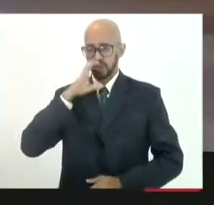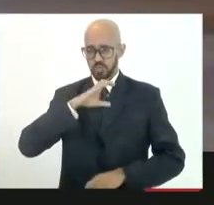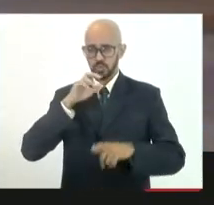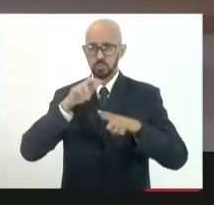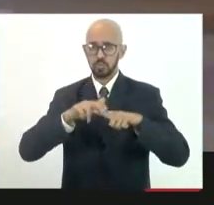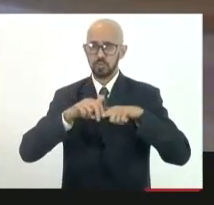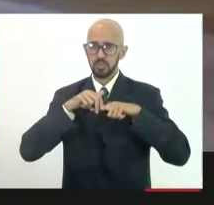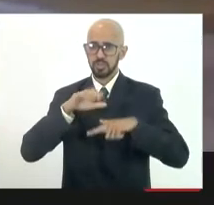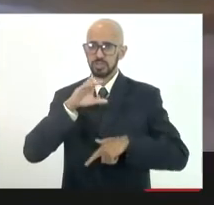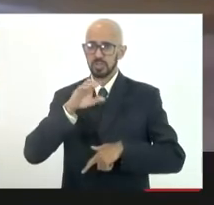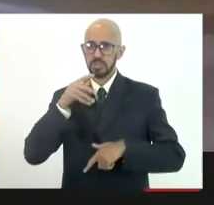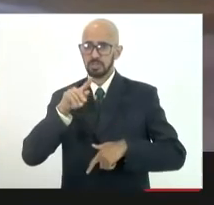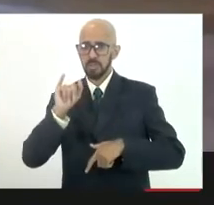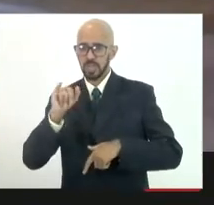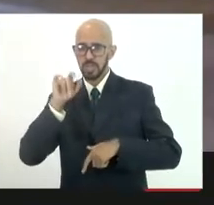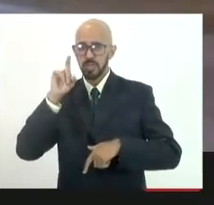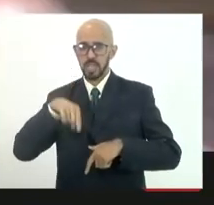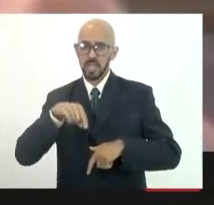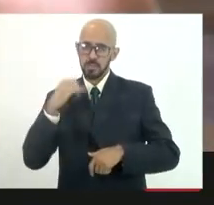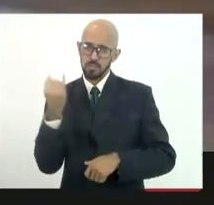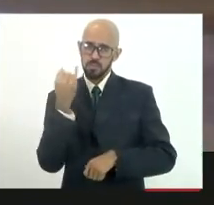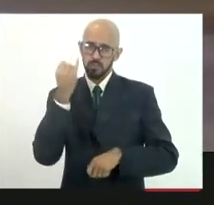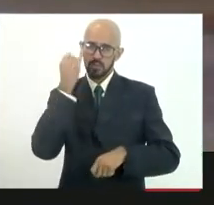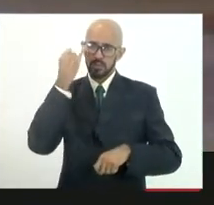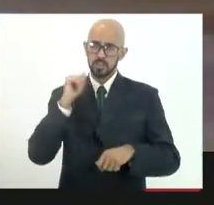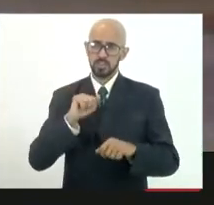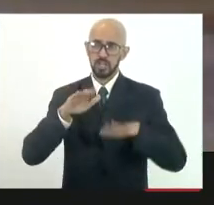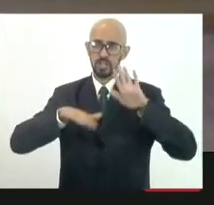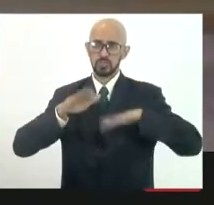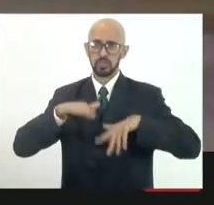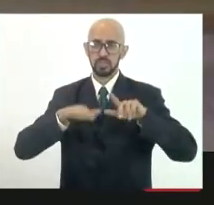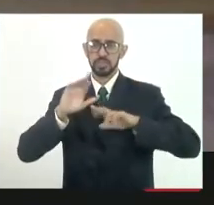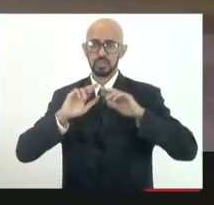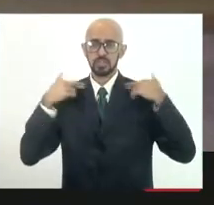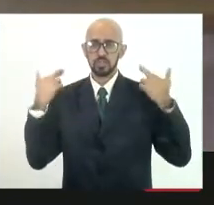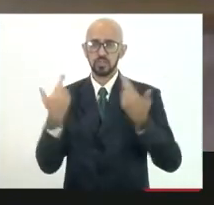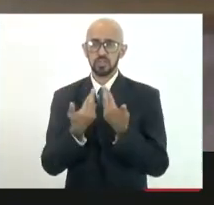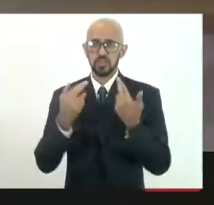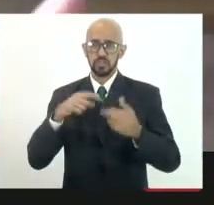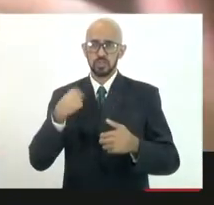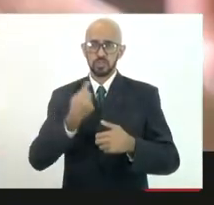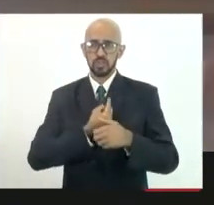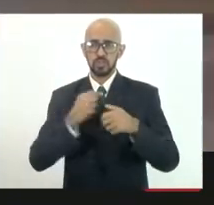tão importante. Porque muitas vezes nas reuniões em que eu levava esse tema,